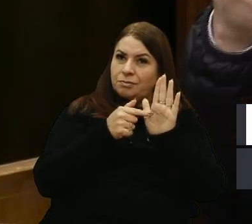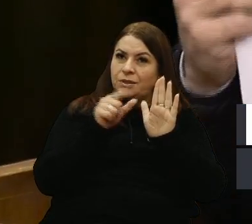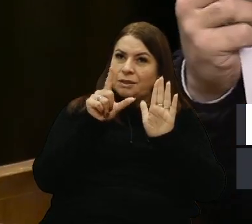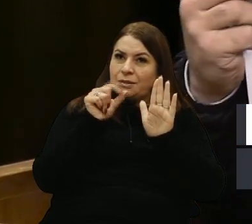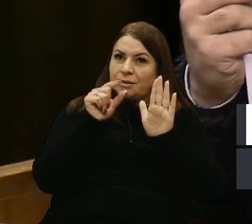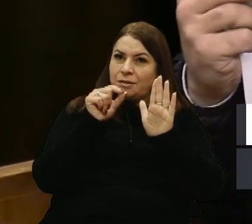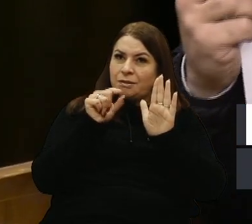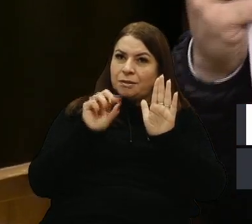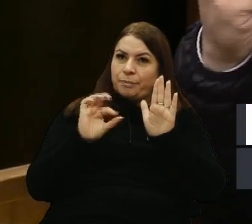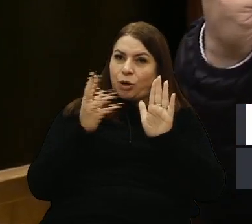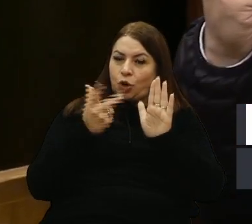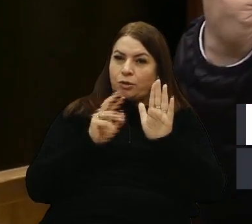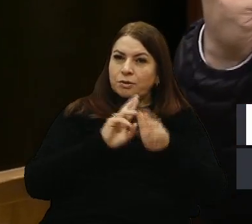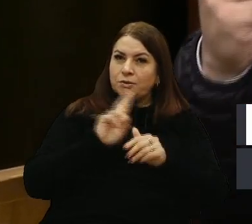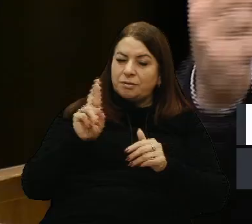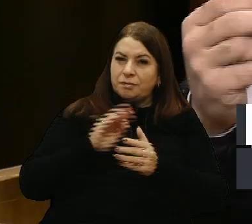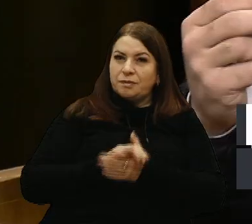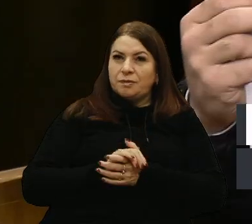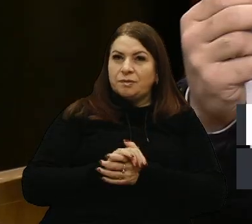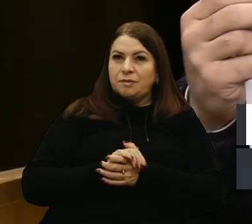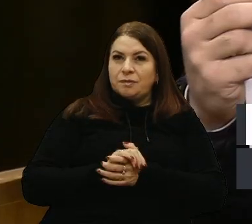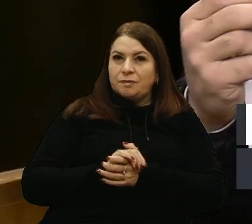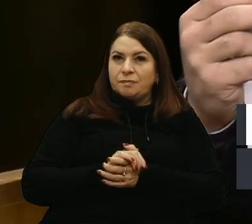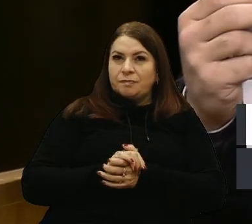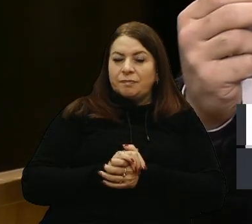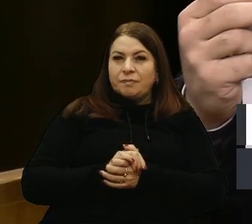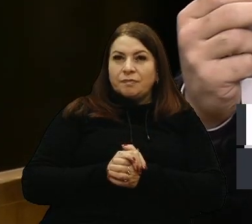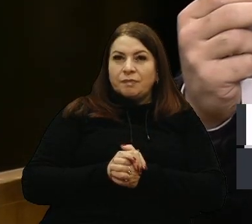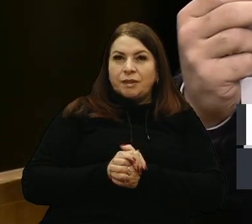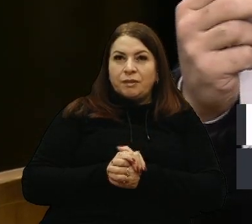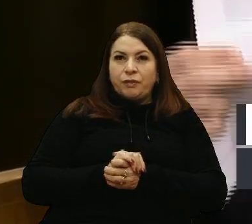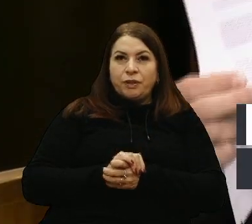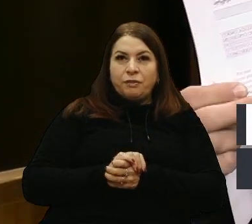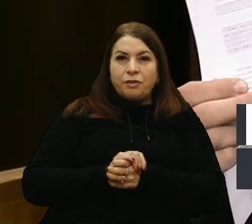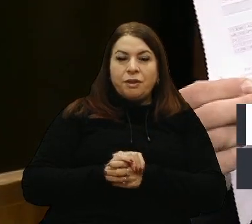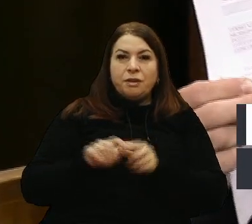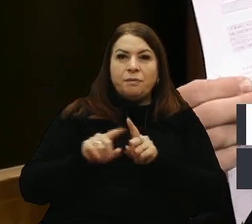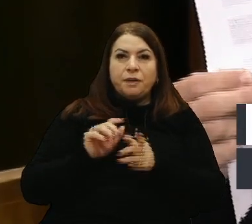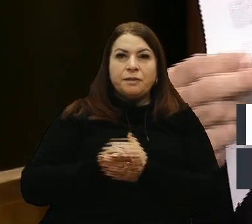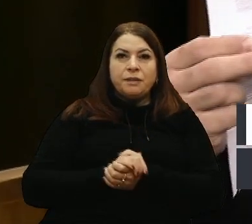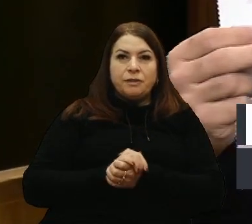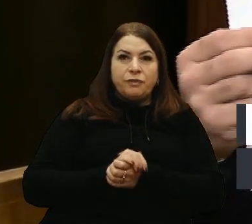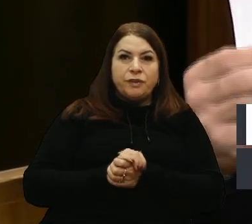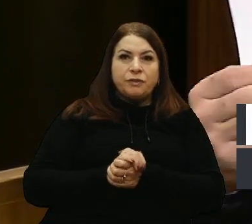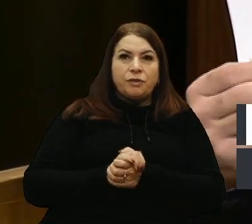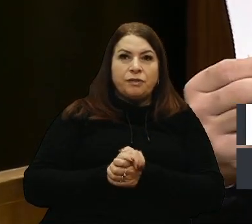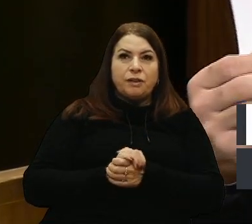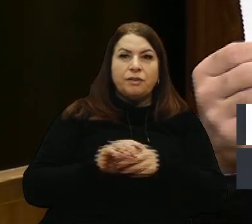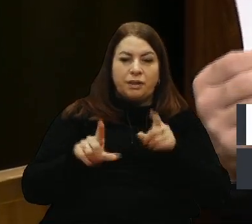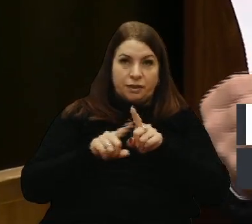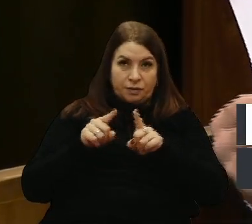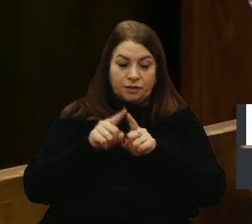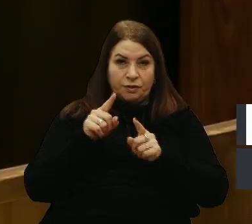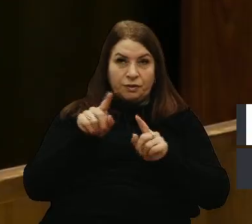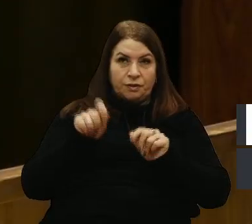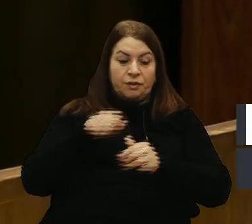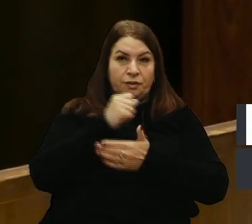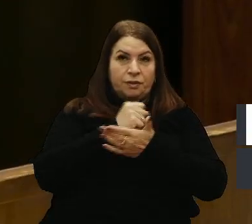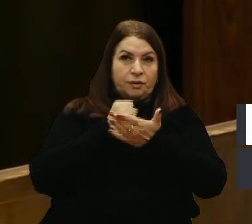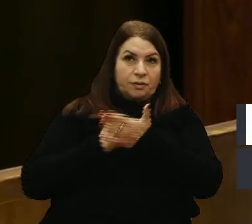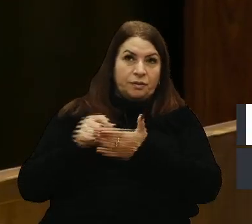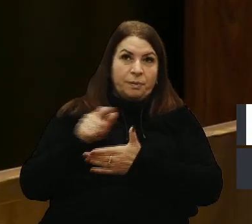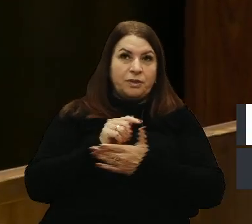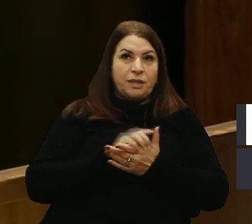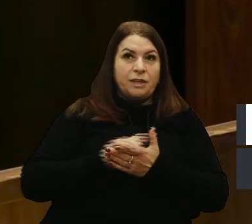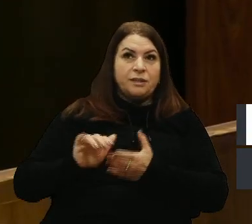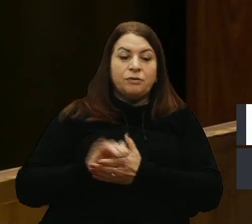10 milhões de reais. Ou seja, ela firmou um contrato que iria fornecer um serviço